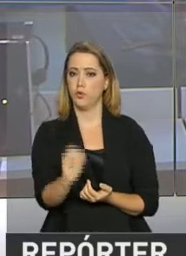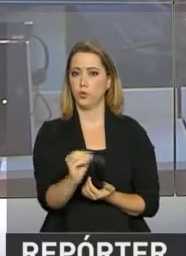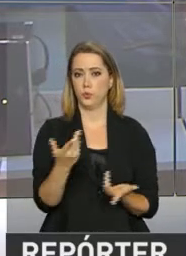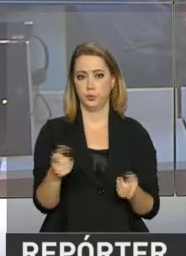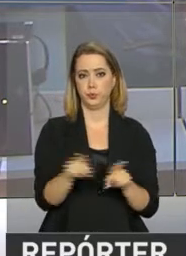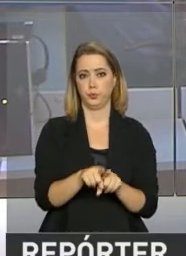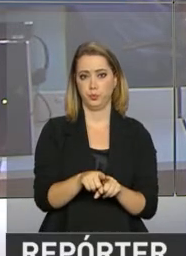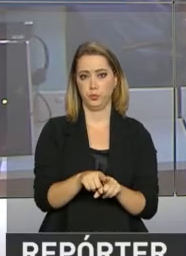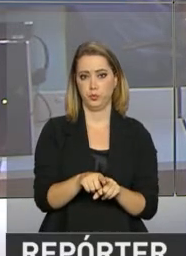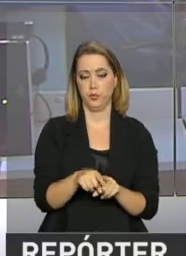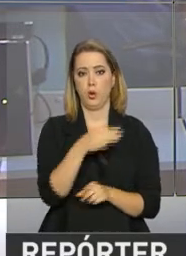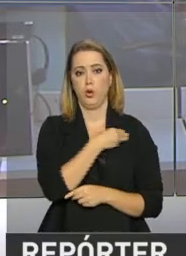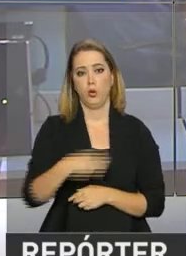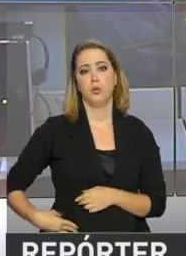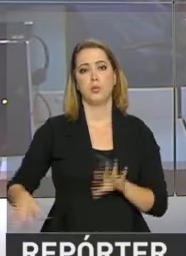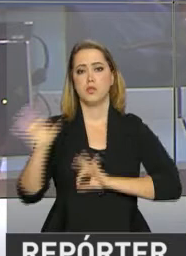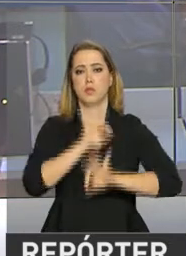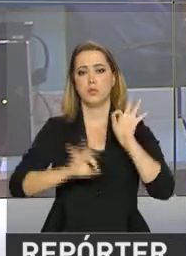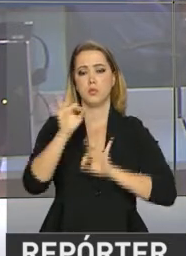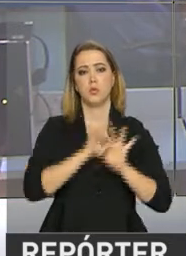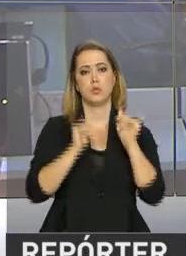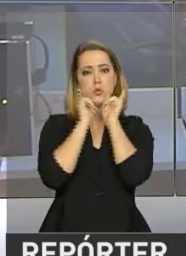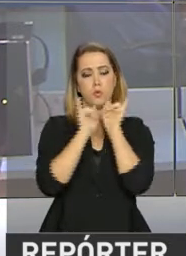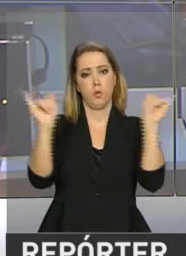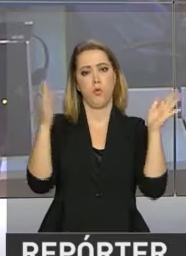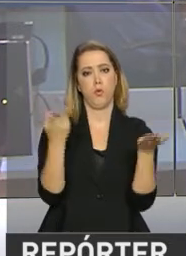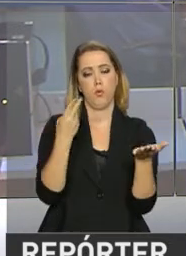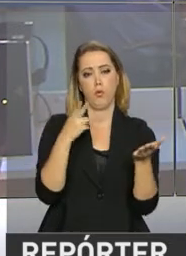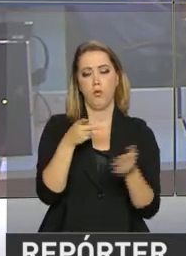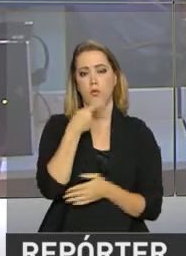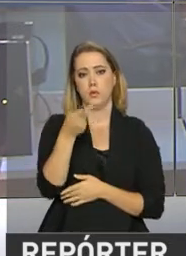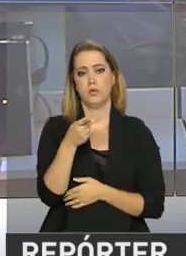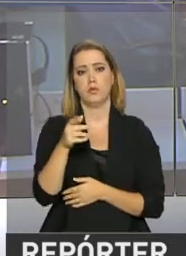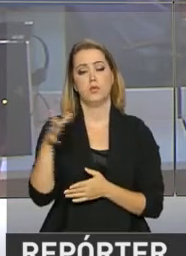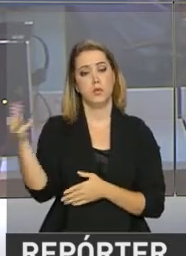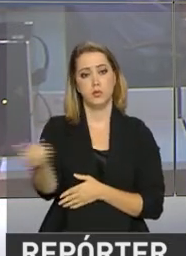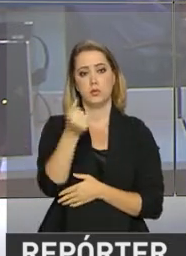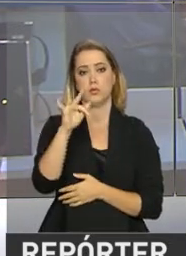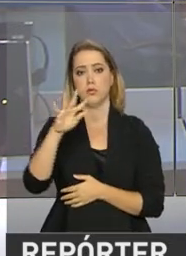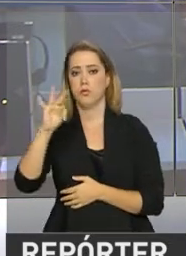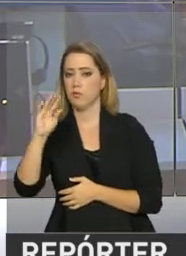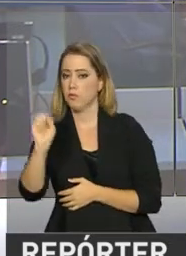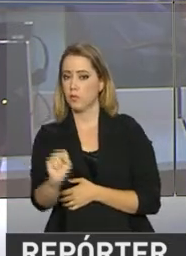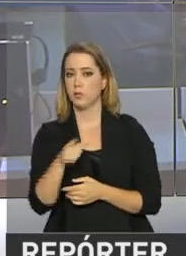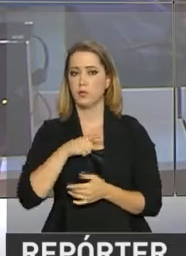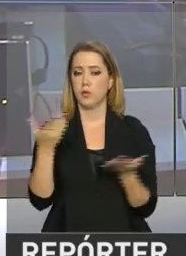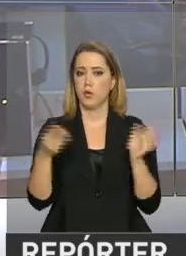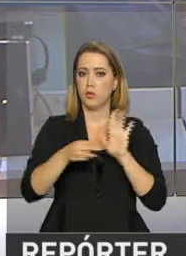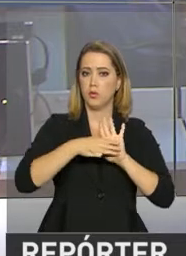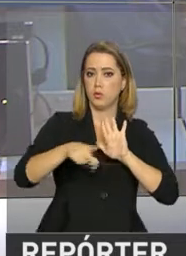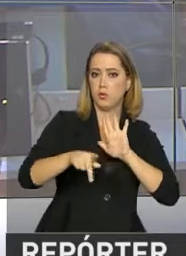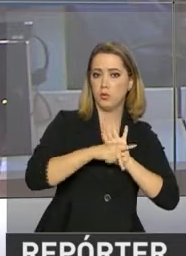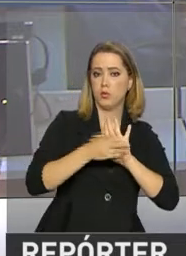ministério do planejamento divulgou uma nota sobre esses saques das contas inativas do fgts de acordo com o texto a medida provisória será